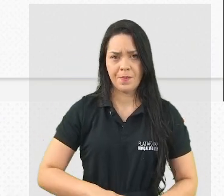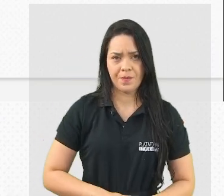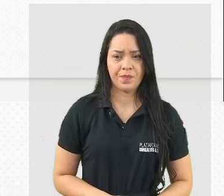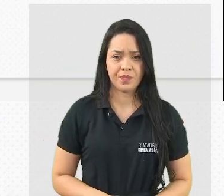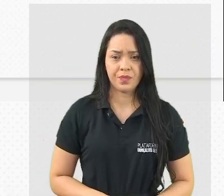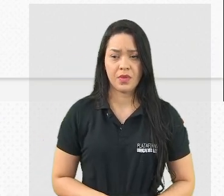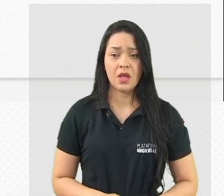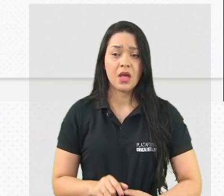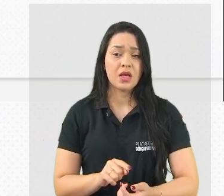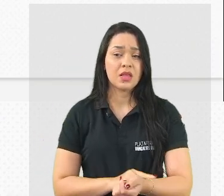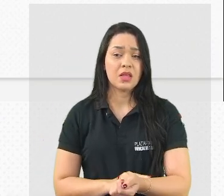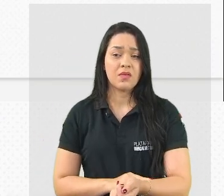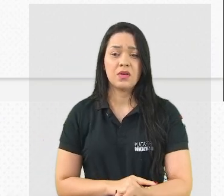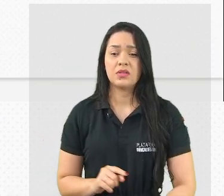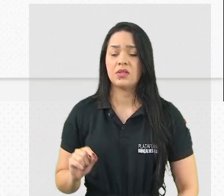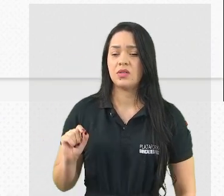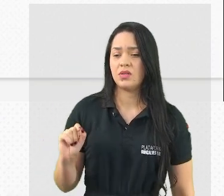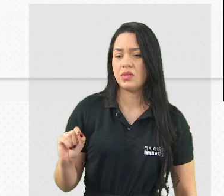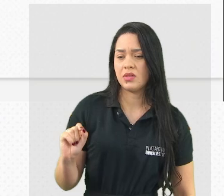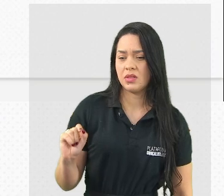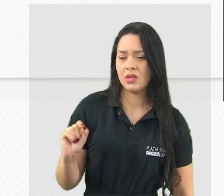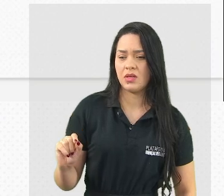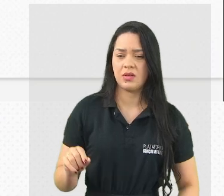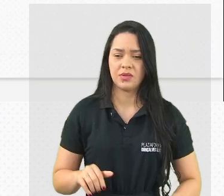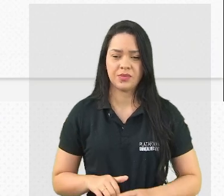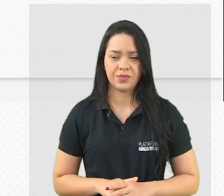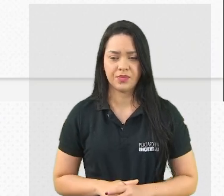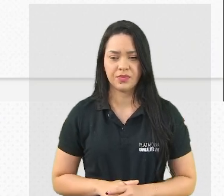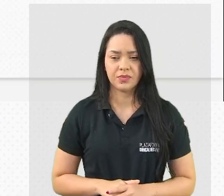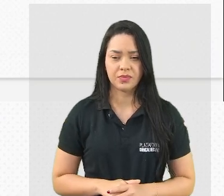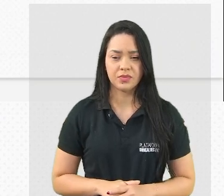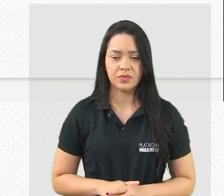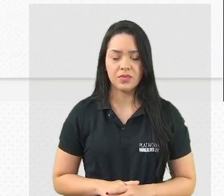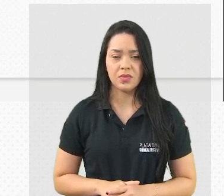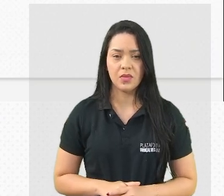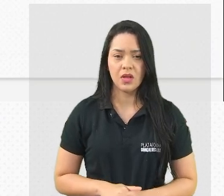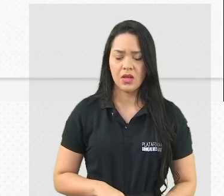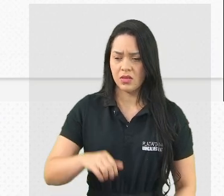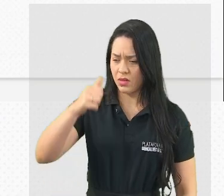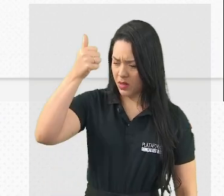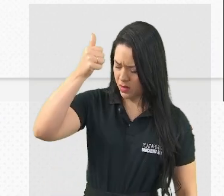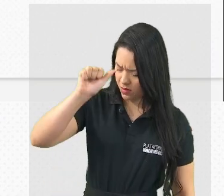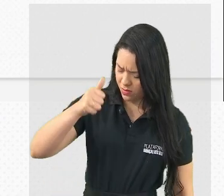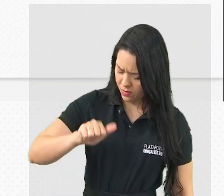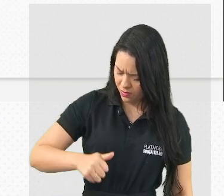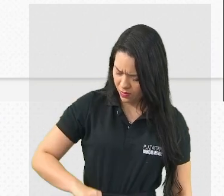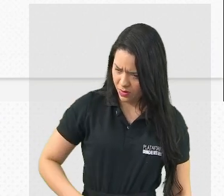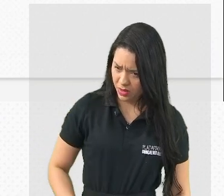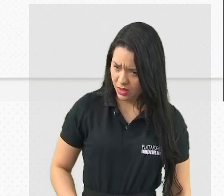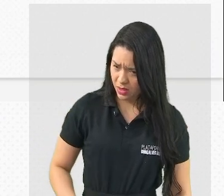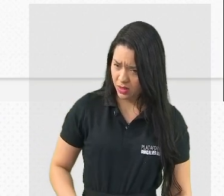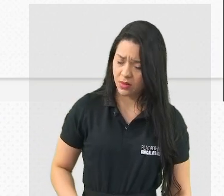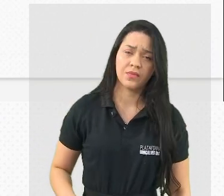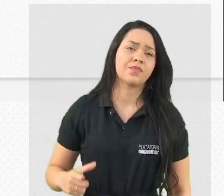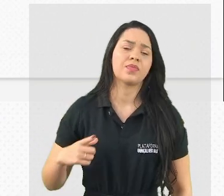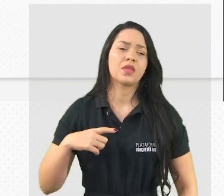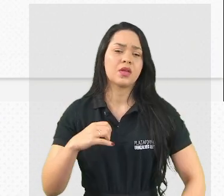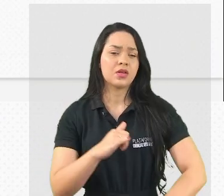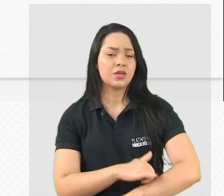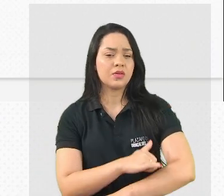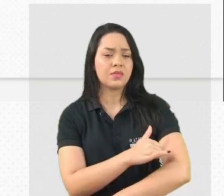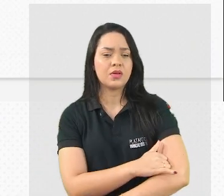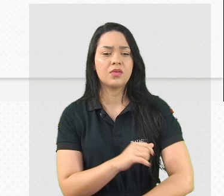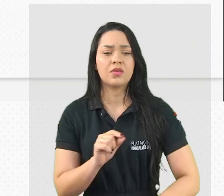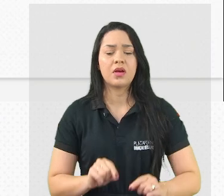anorexia nervosa. A pessoa diagnosticada com anorexia nervosa se autoavaliam com excesso de peso, ainda que